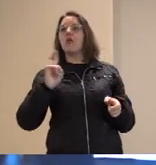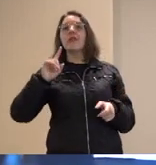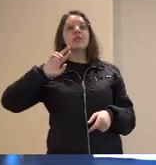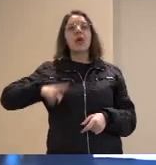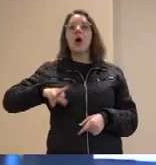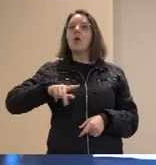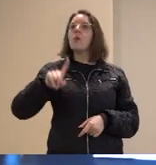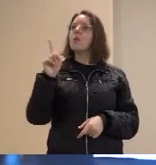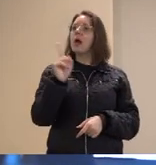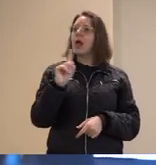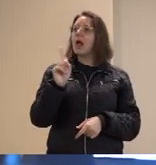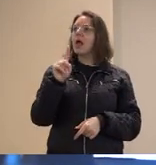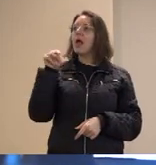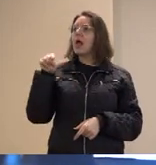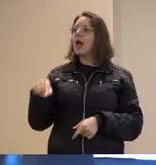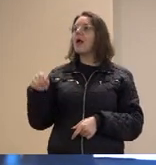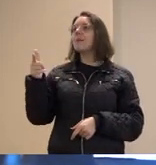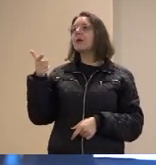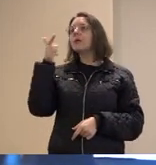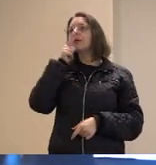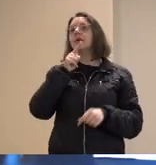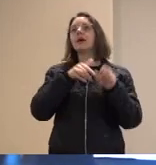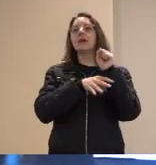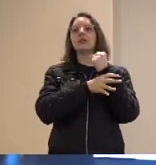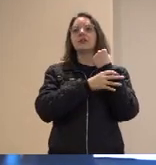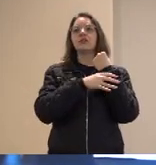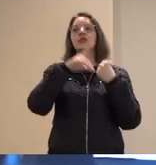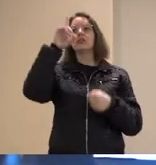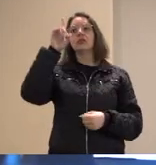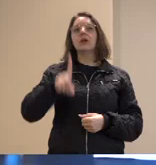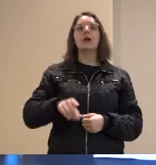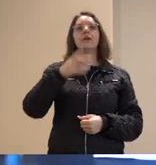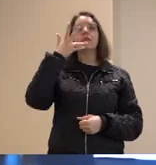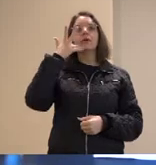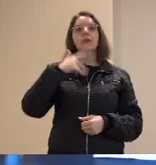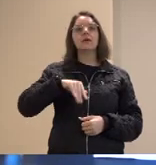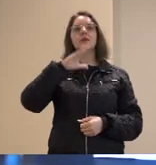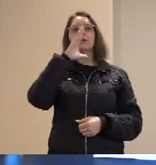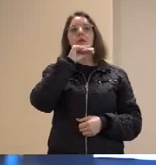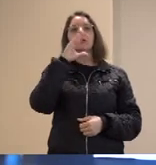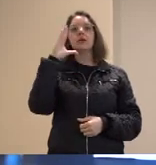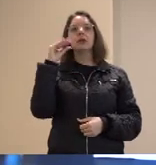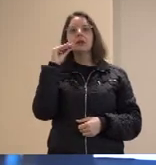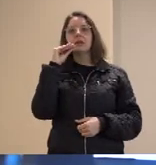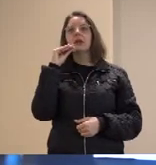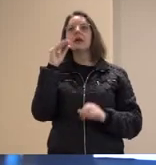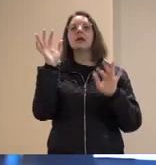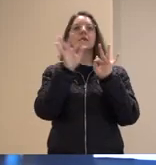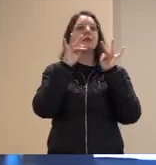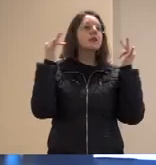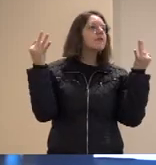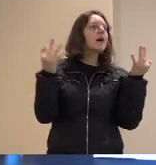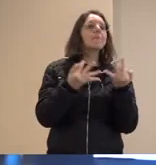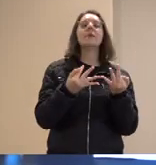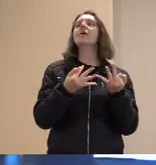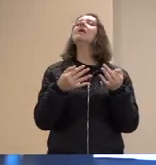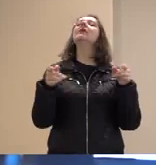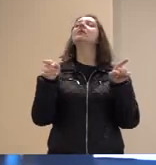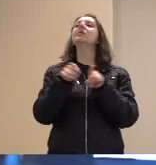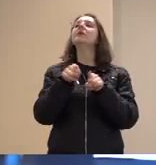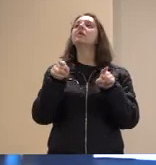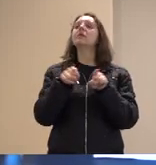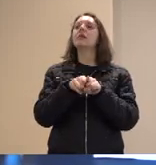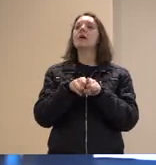muito claro. É para, sim, garantir o direito da criança, do adolescente, das famílias e garantir